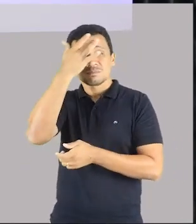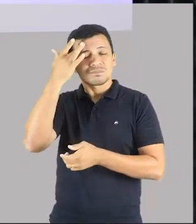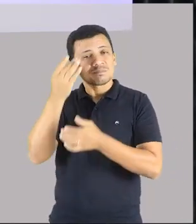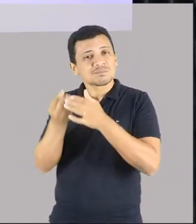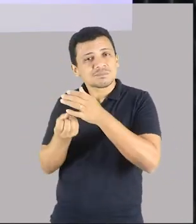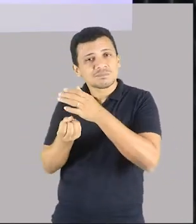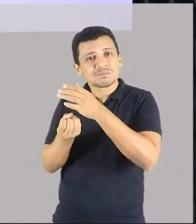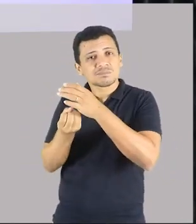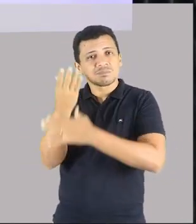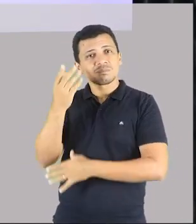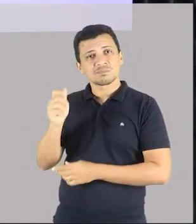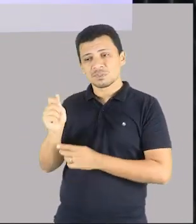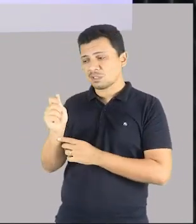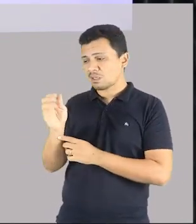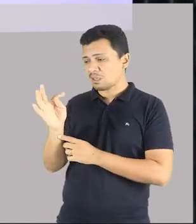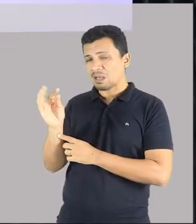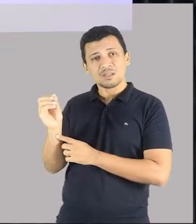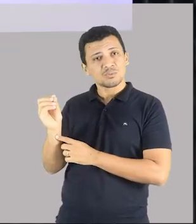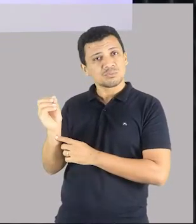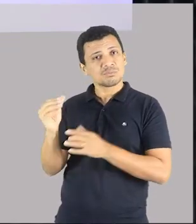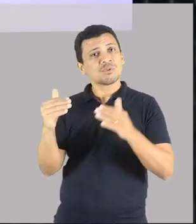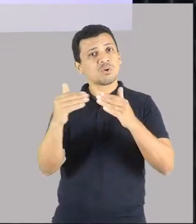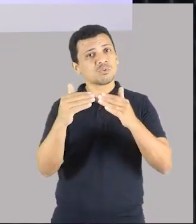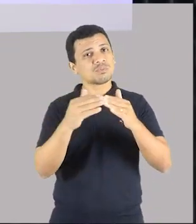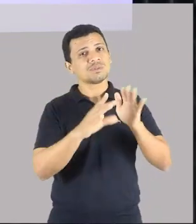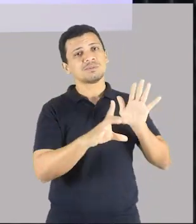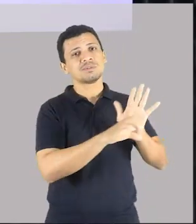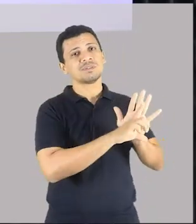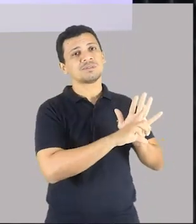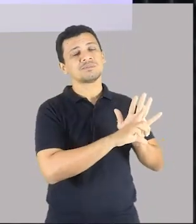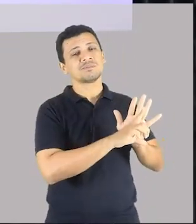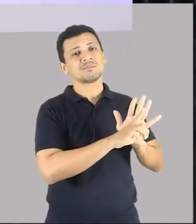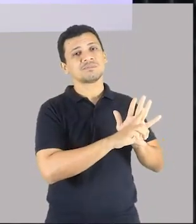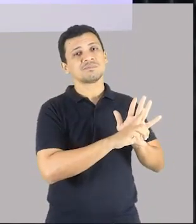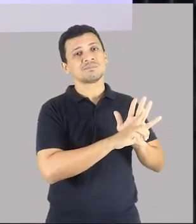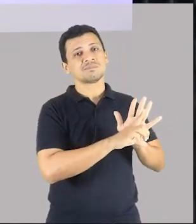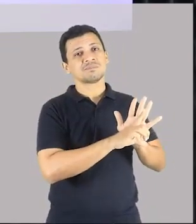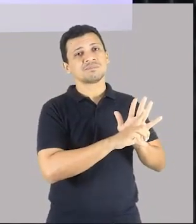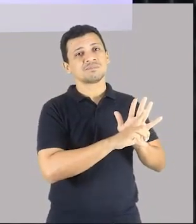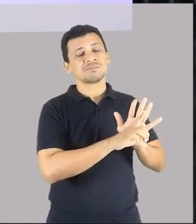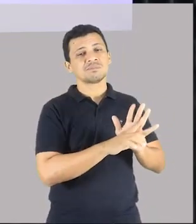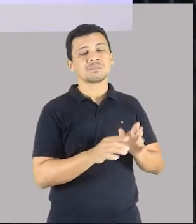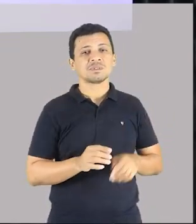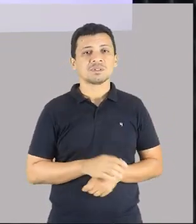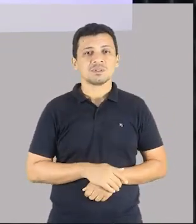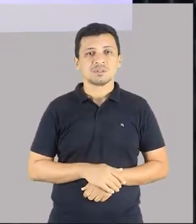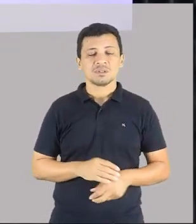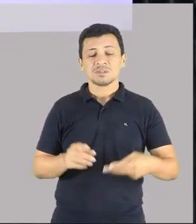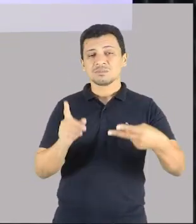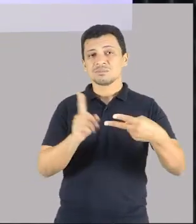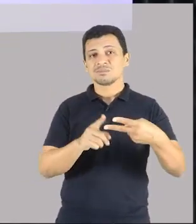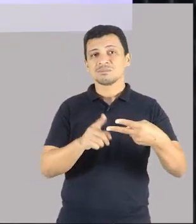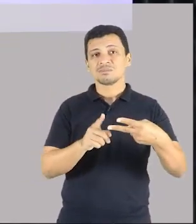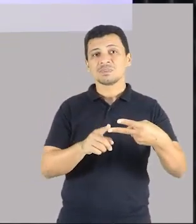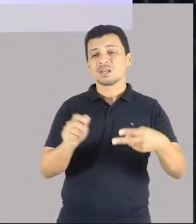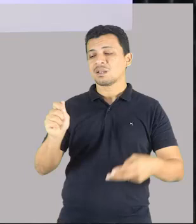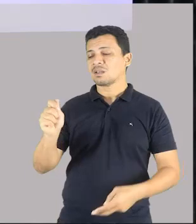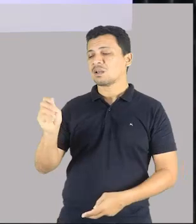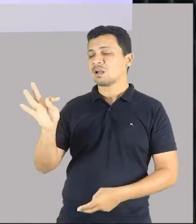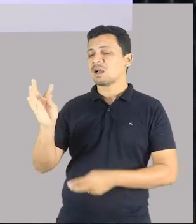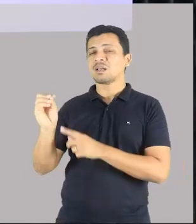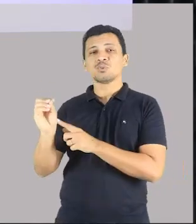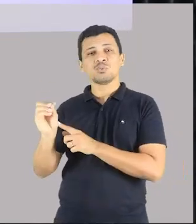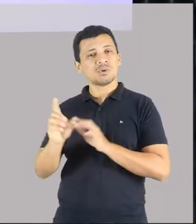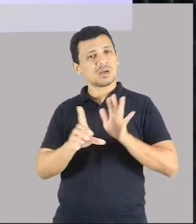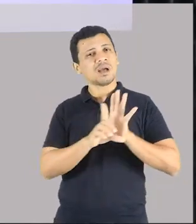ato na forma que a própria lei prevê. O ato discricionário é quando a lei até prevê